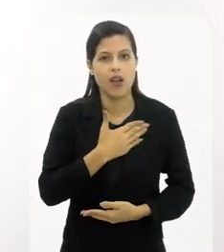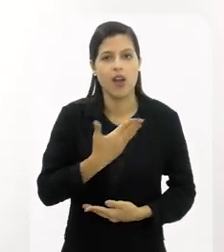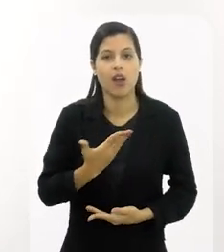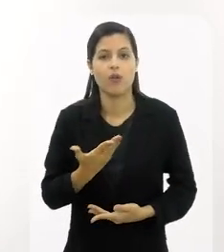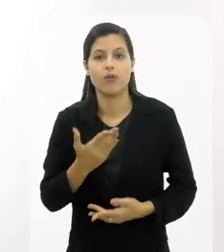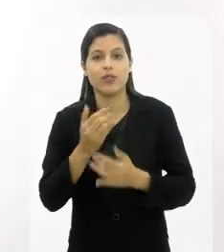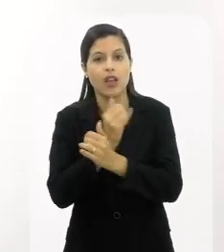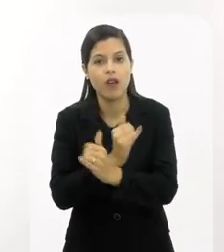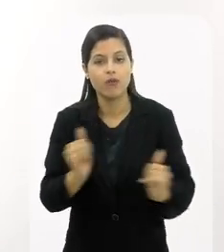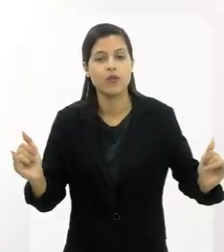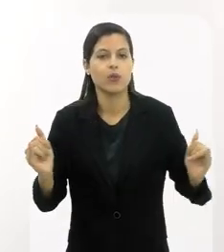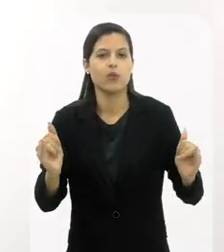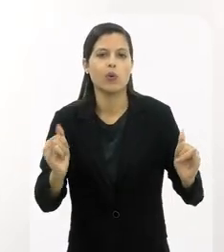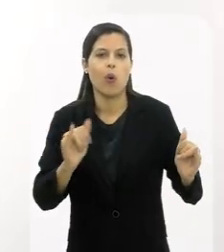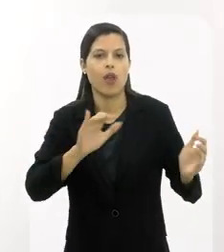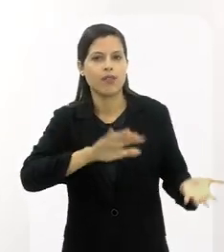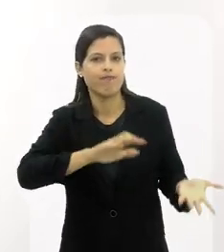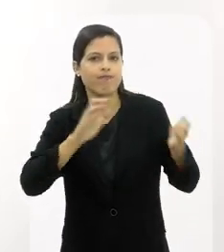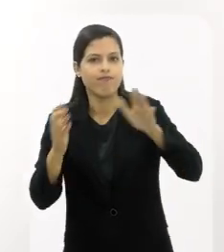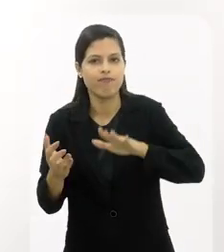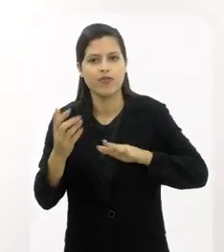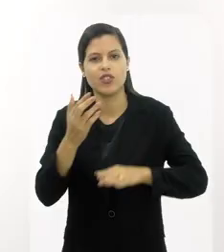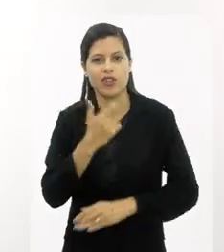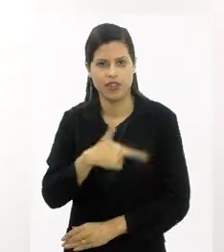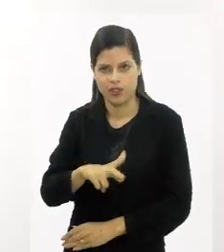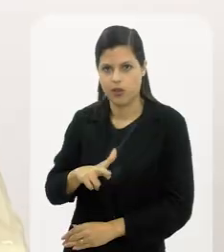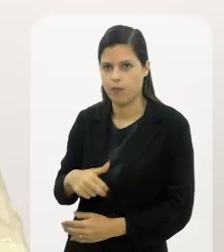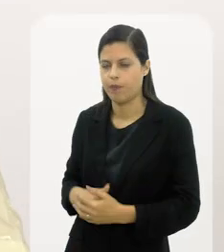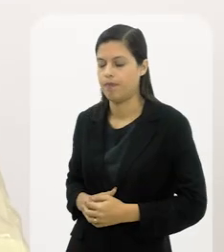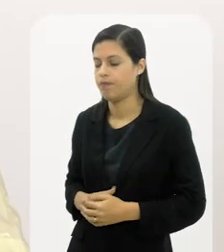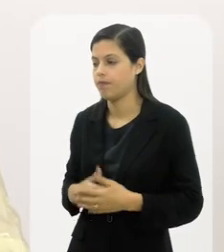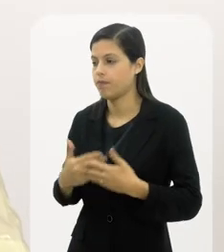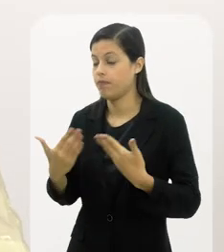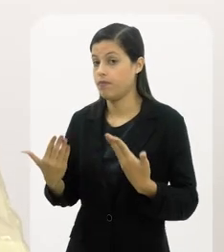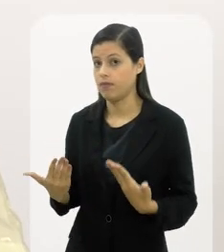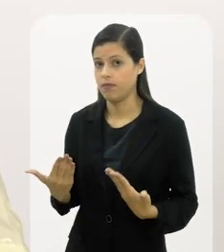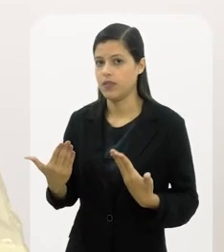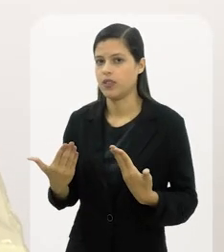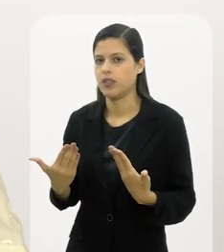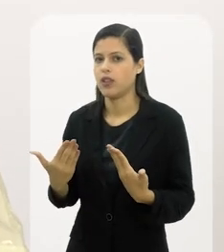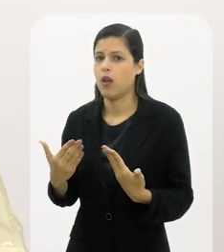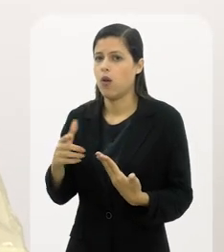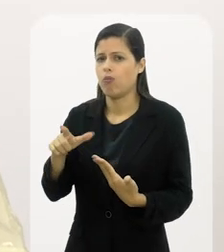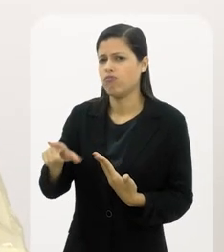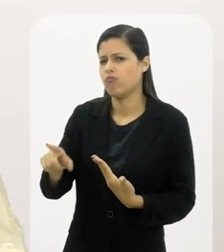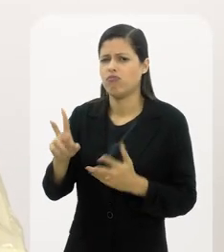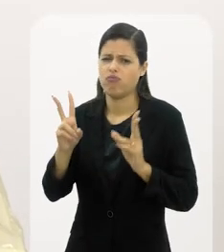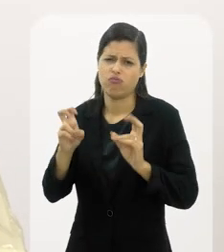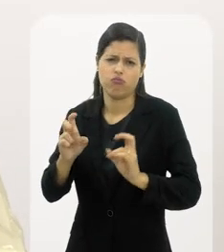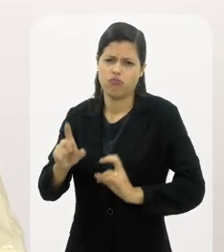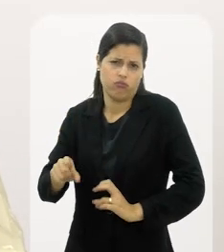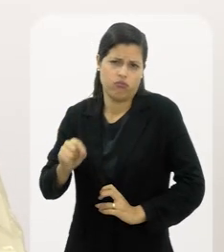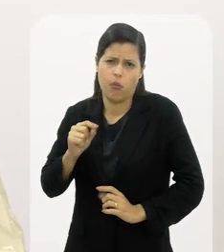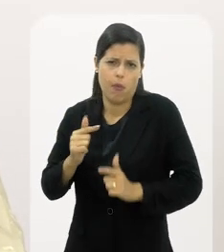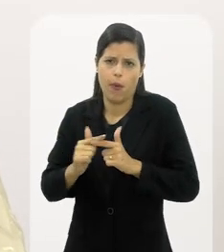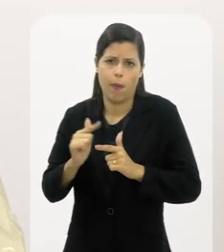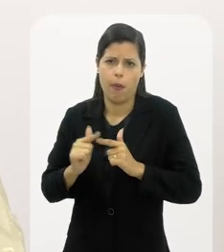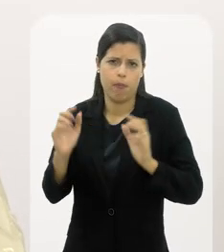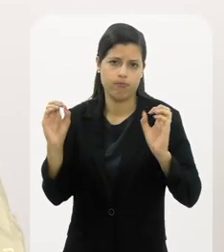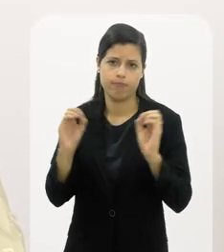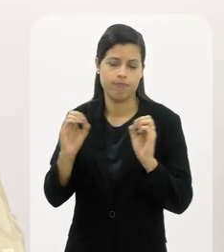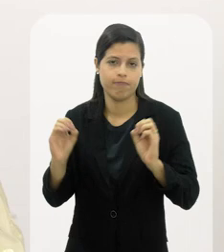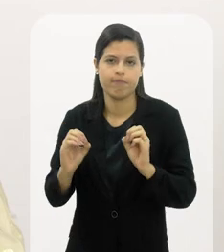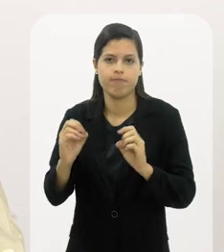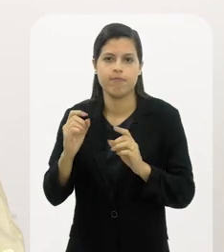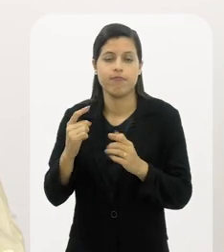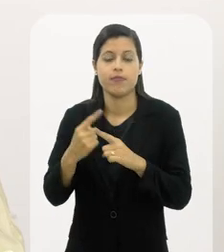você anunciou essa migração? Olha, com relação à escolha, não teve problema nenhum, porque a